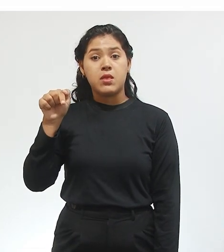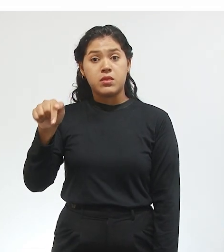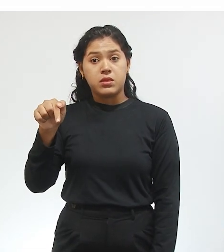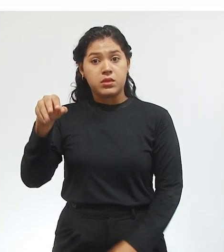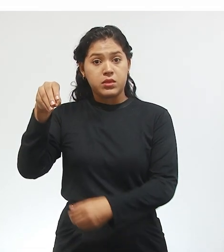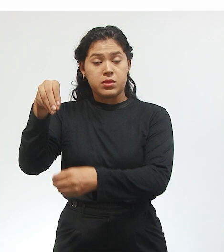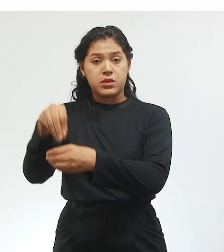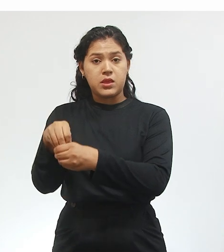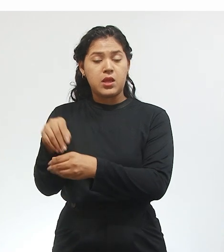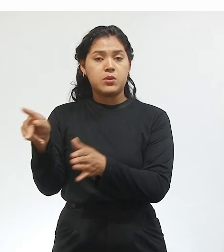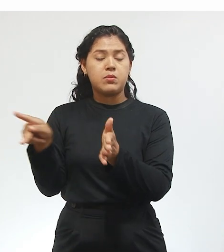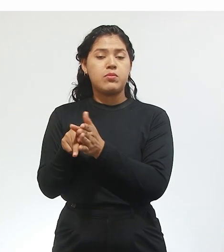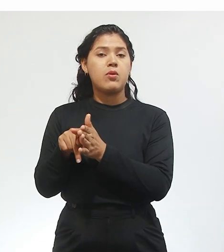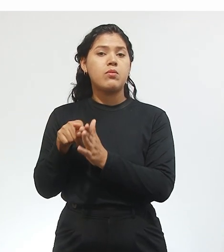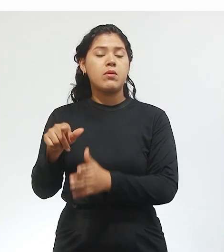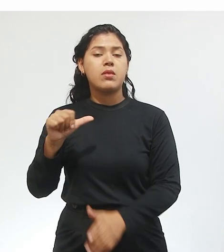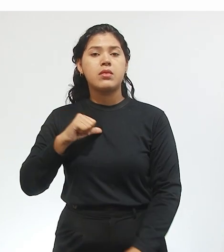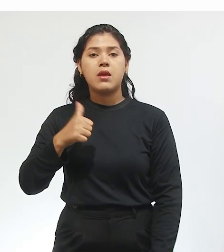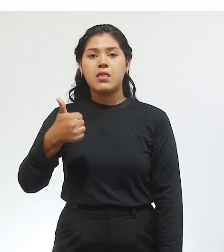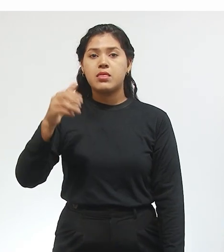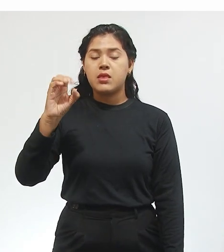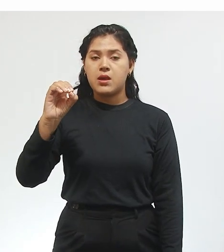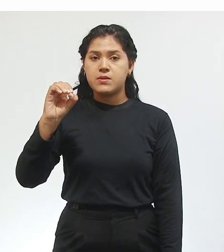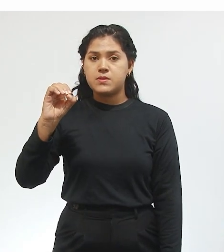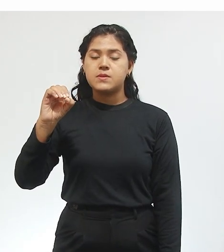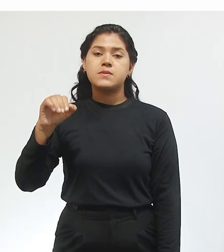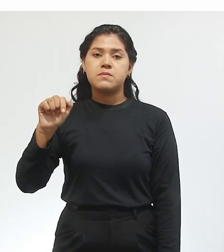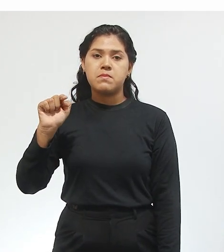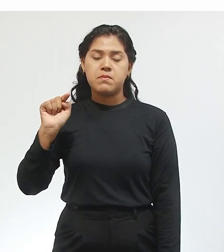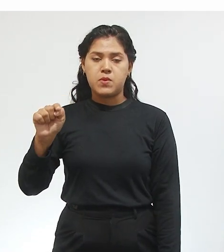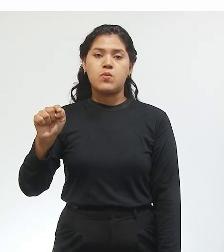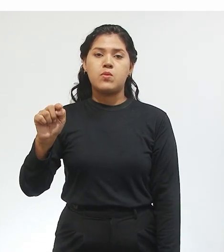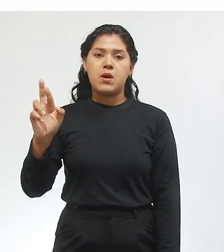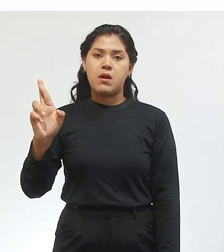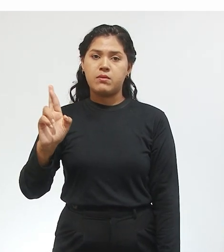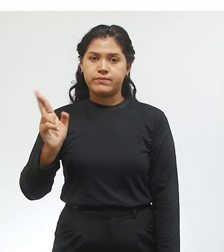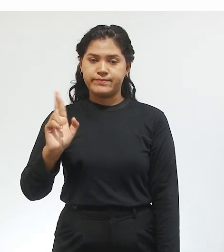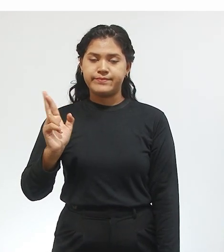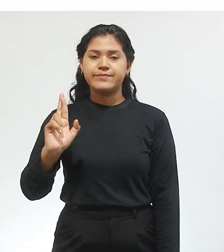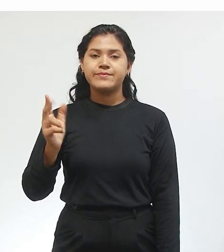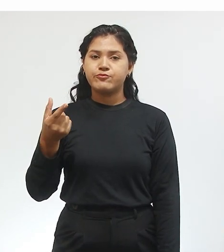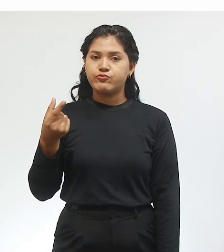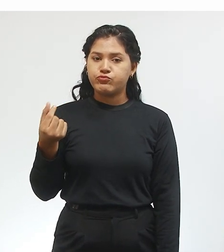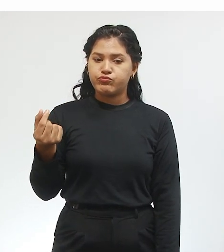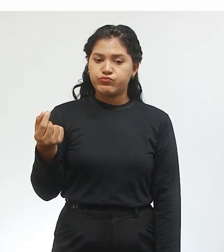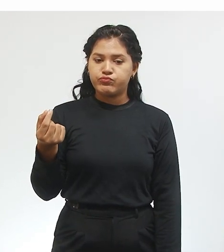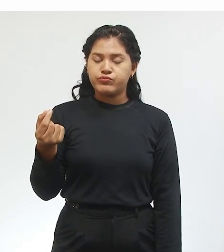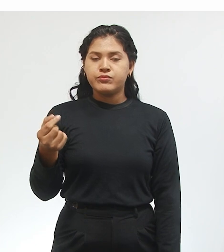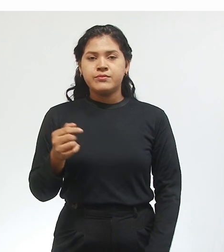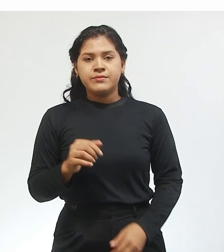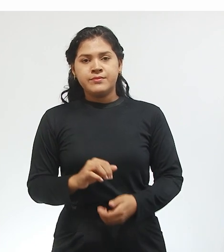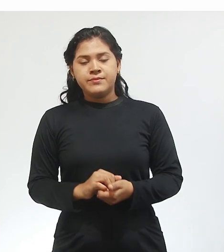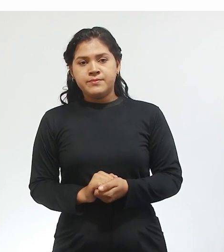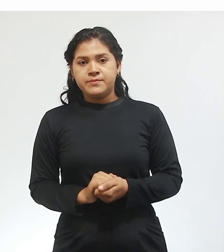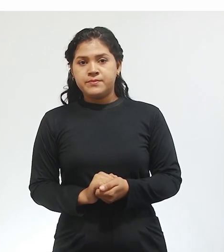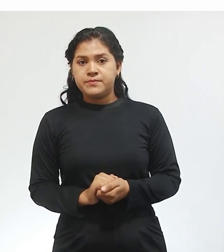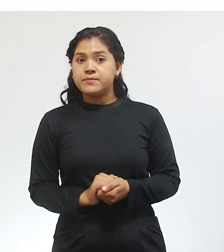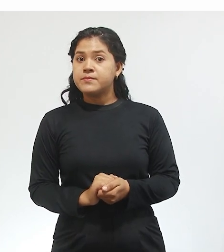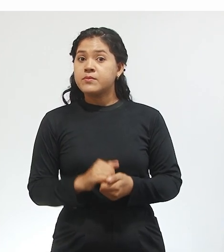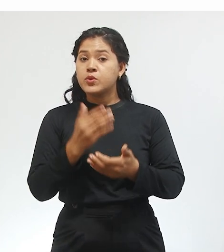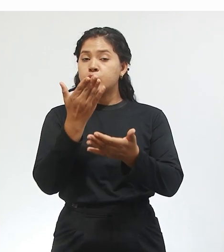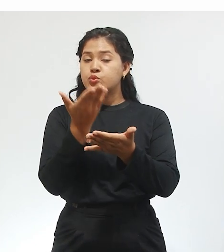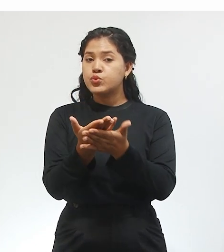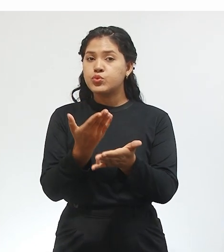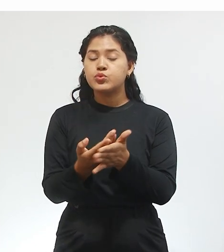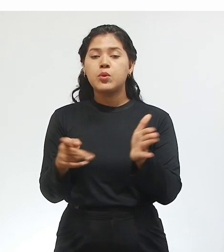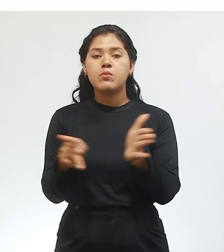patrimônio, possui, aqui de forma quantitativa, 10 mil reais, tá? Então, vamos lá. O objeto de estudo da